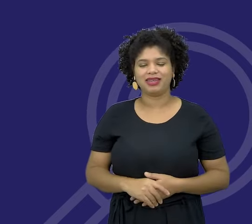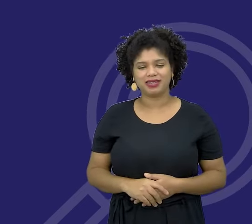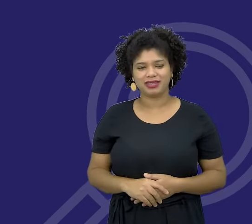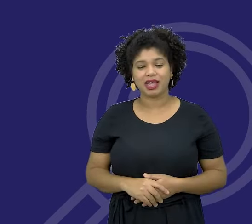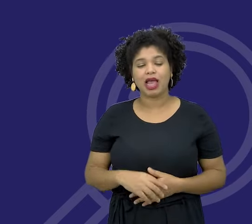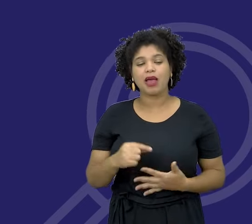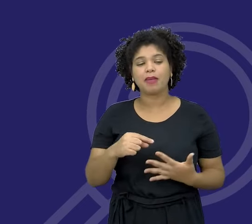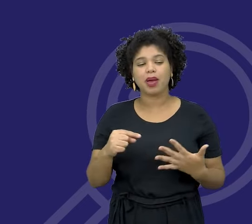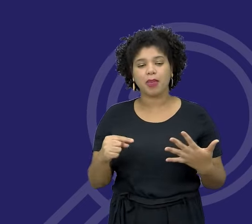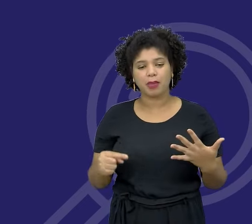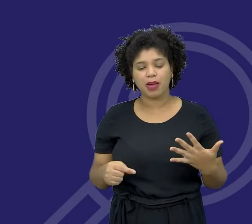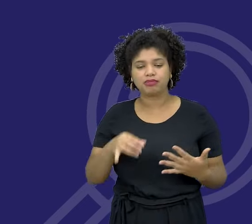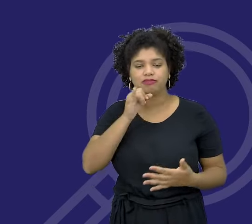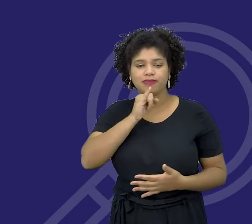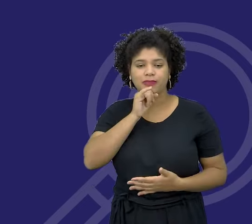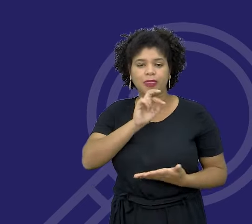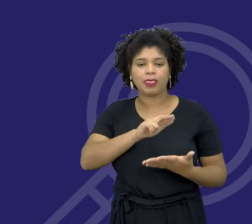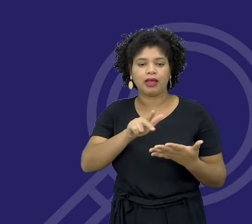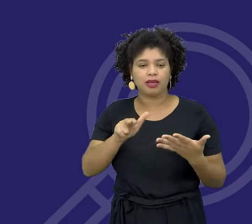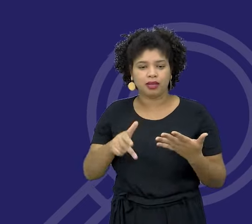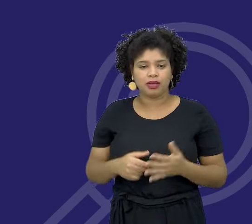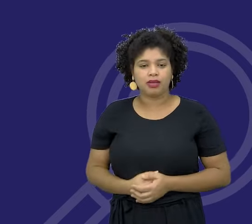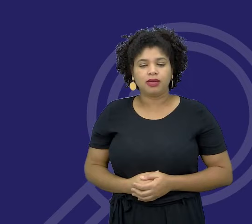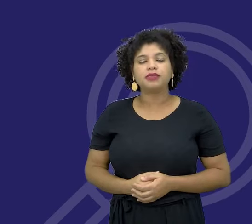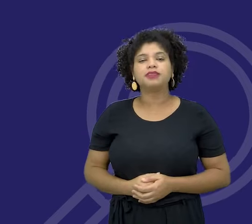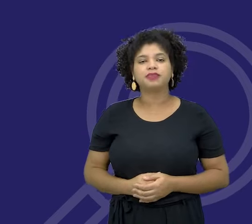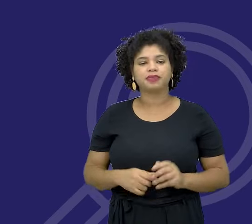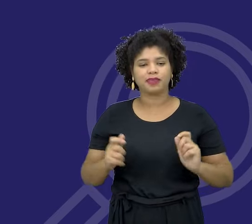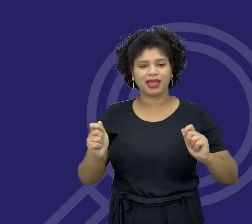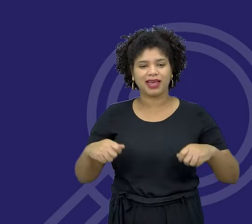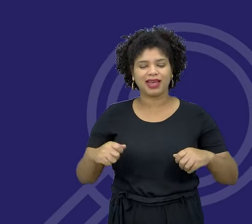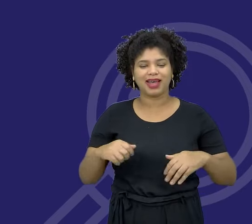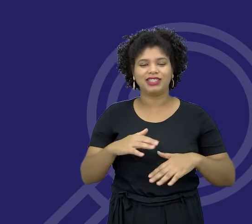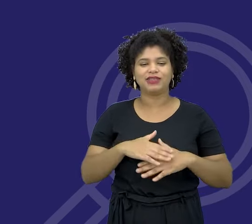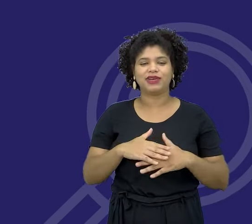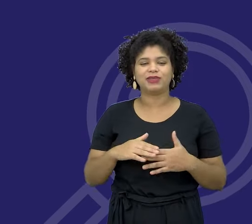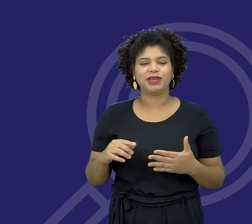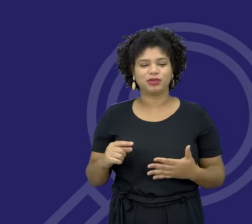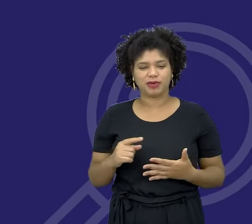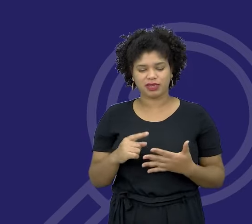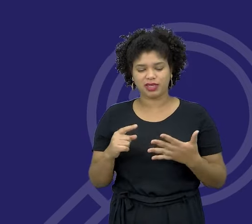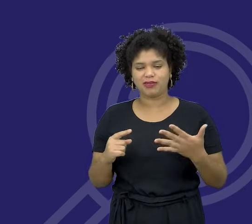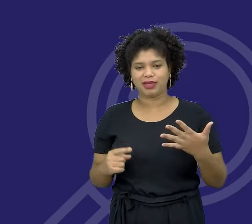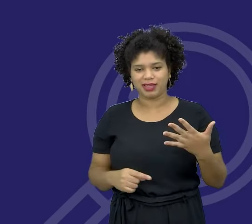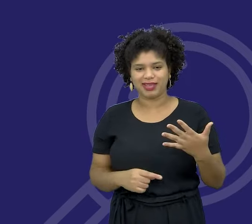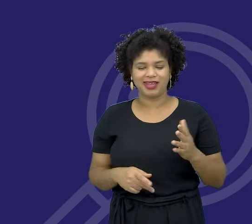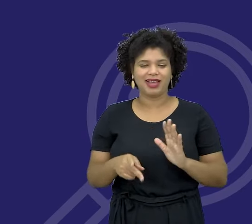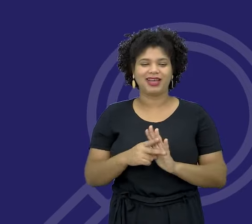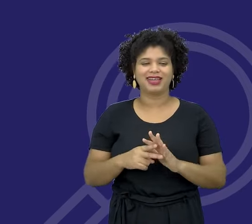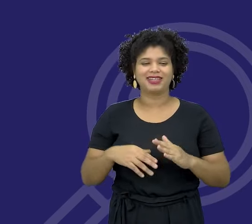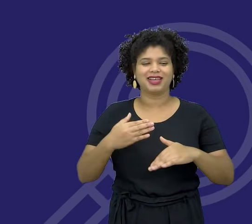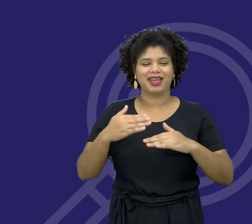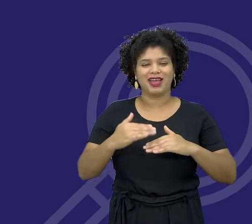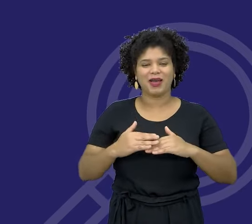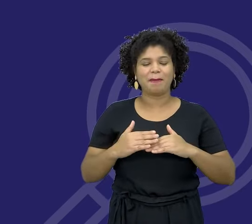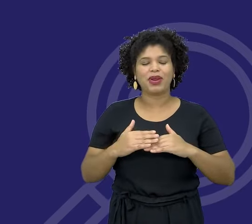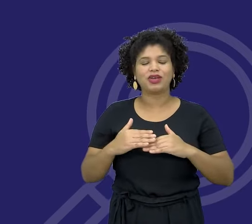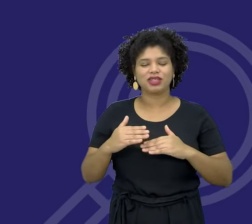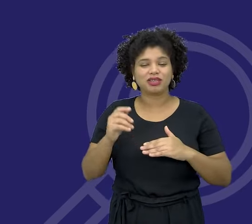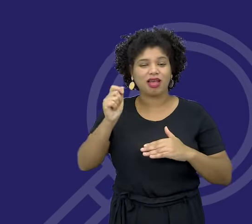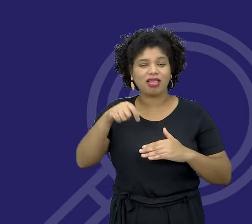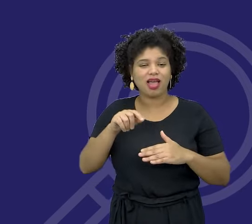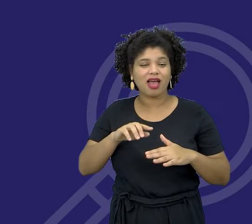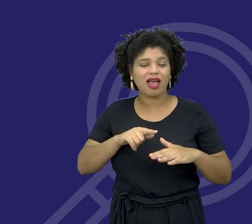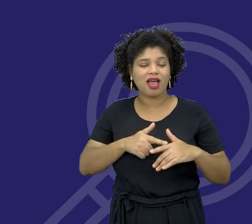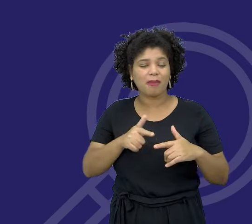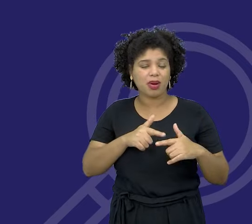dar 2 exemplos. Você pode pegar um desses 2 exemplos e trabalhar o processo de resolução de problemas com